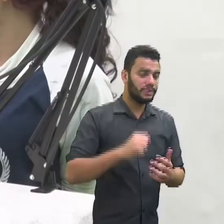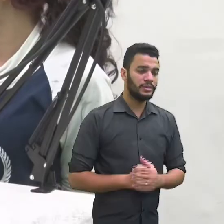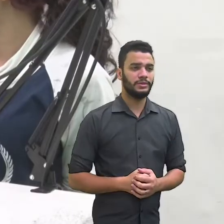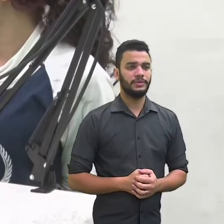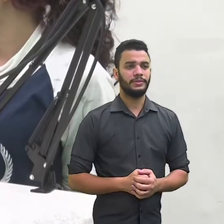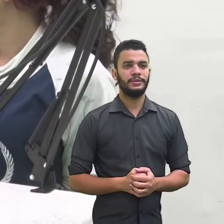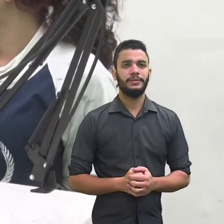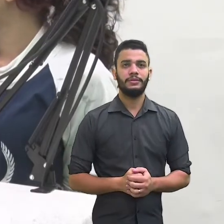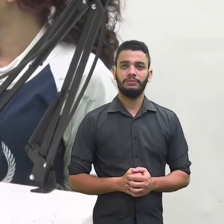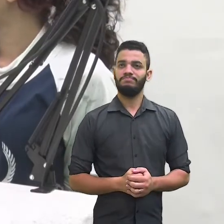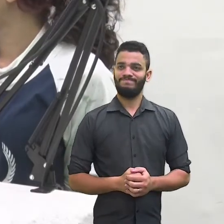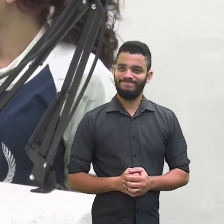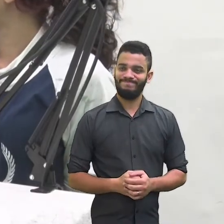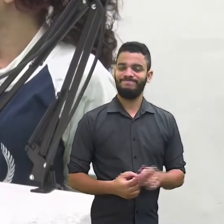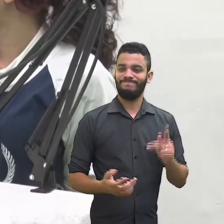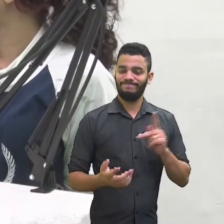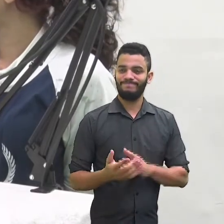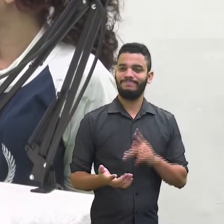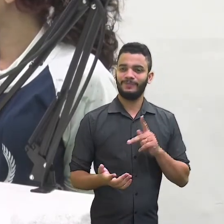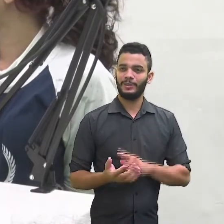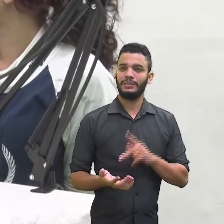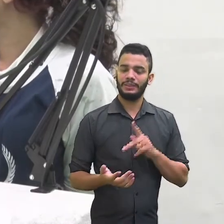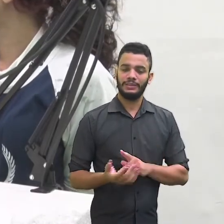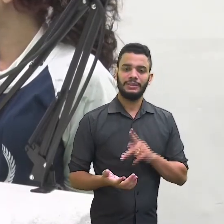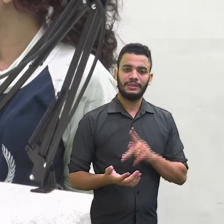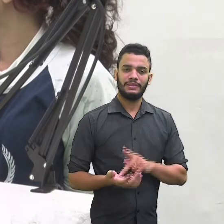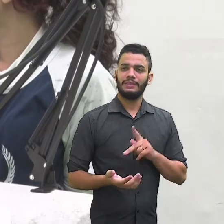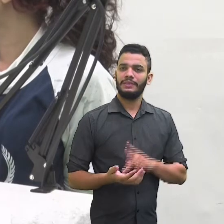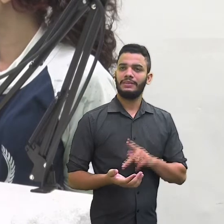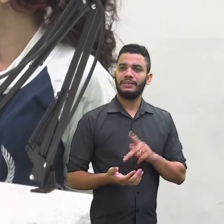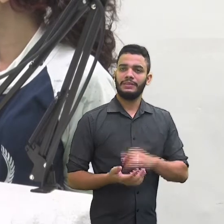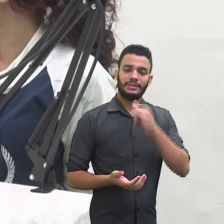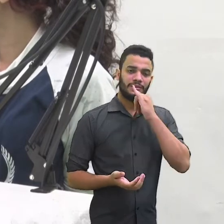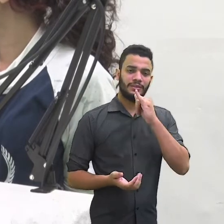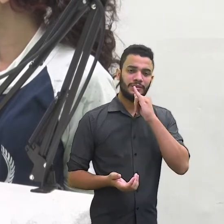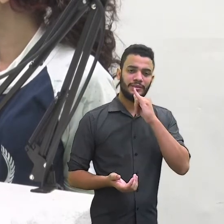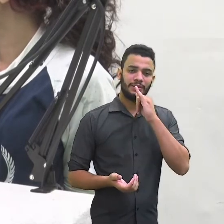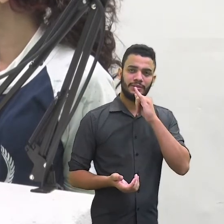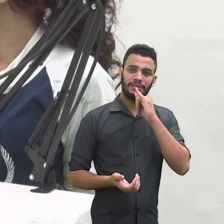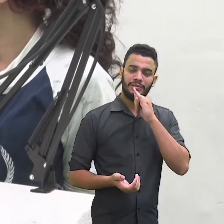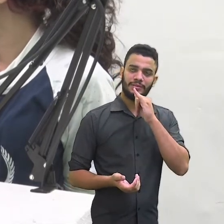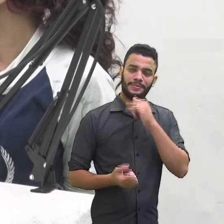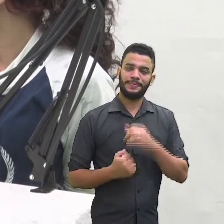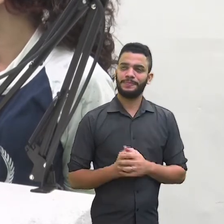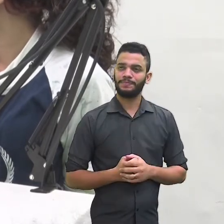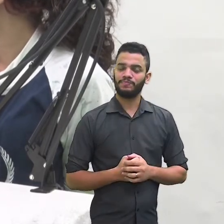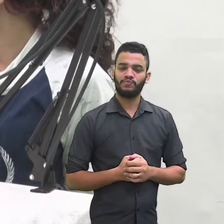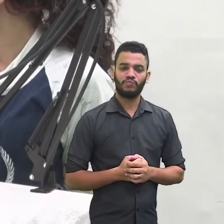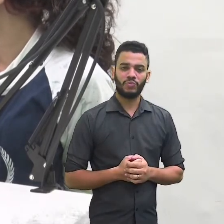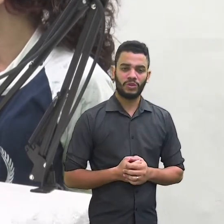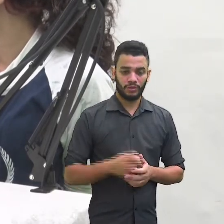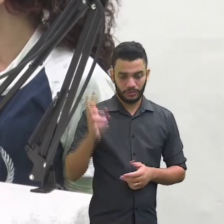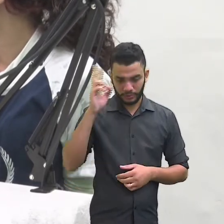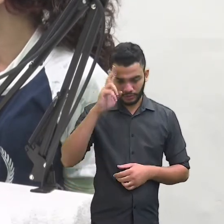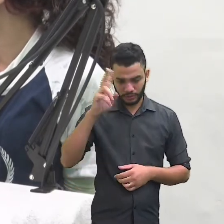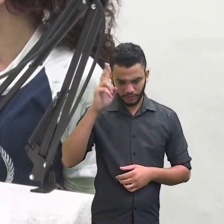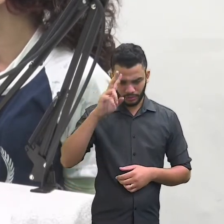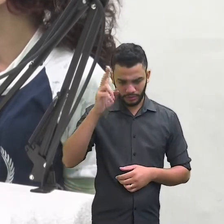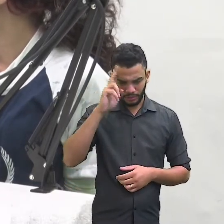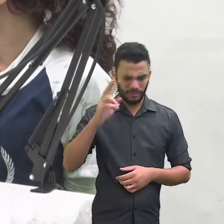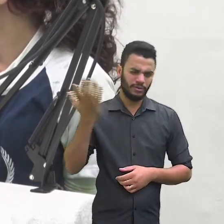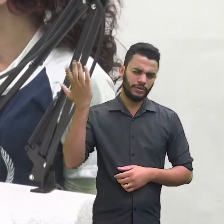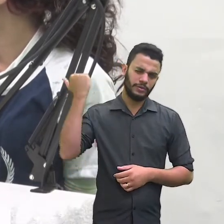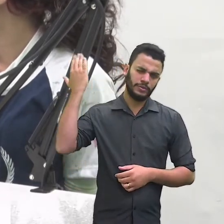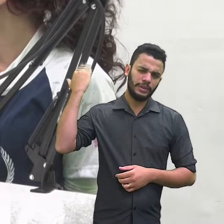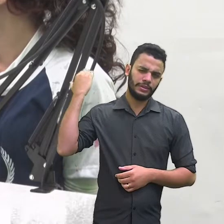situação do vídeo, onde nós todos nos encontramos em casa, onde não tinha professora para mediar